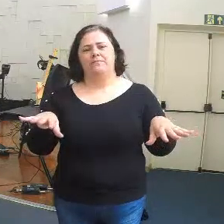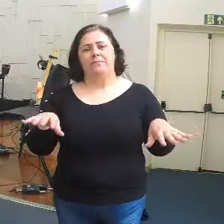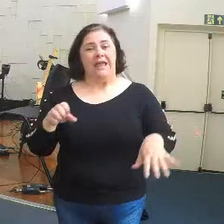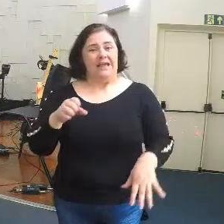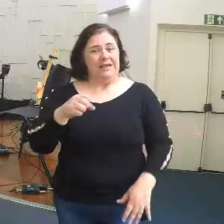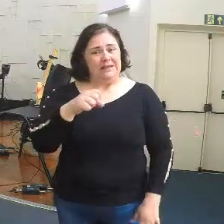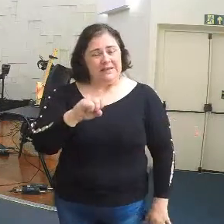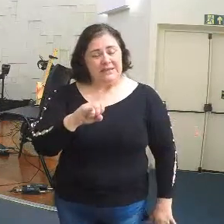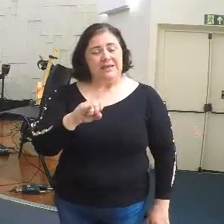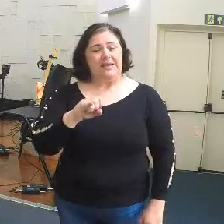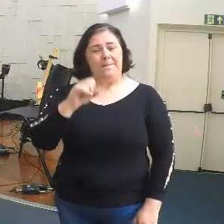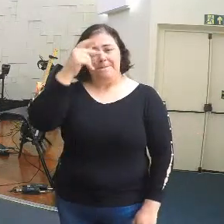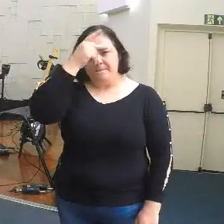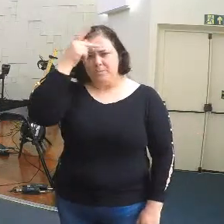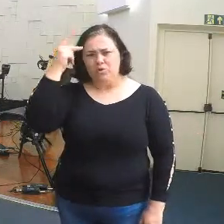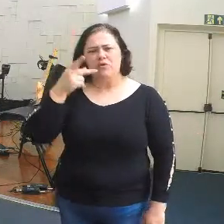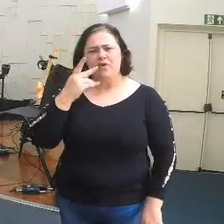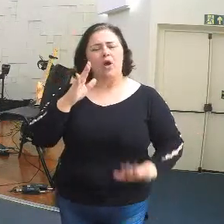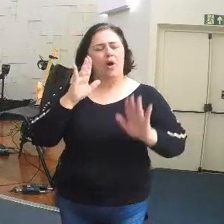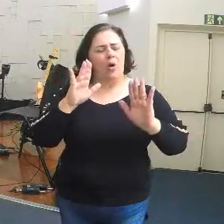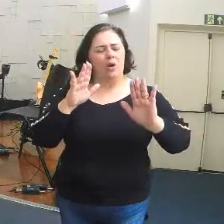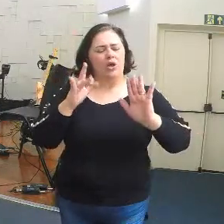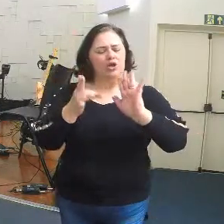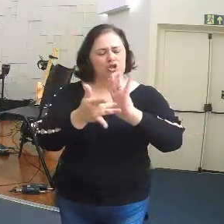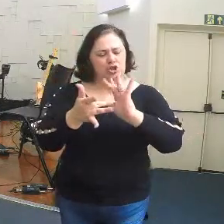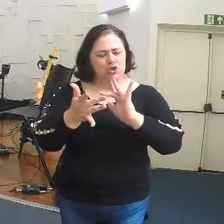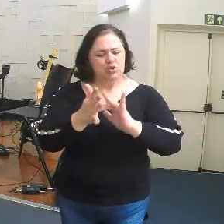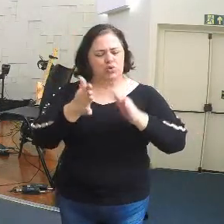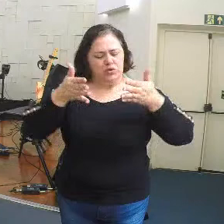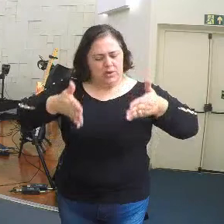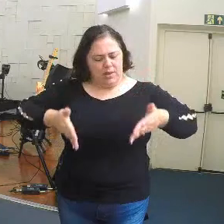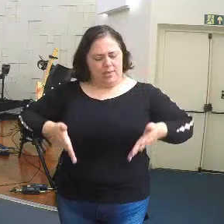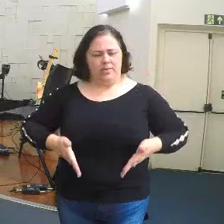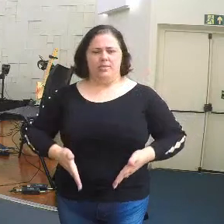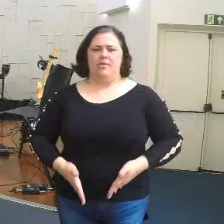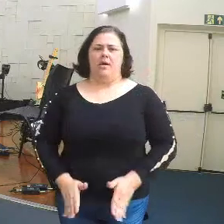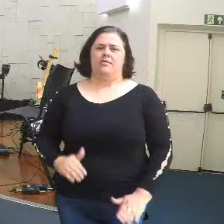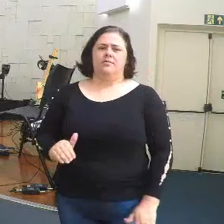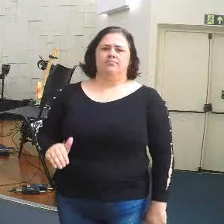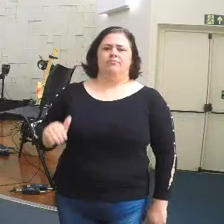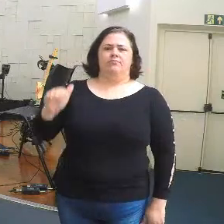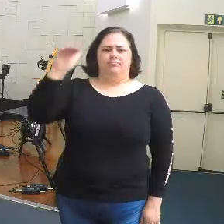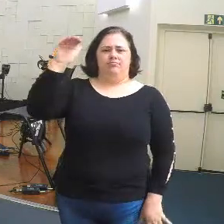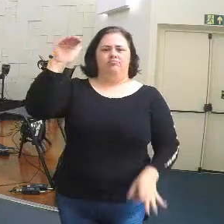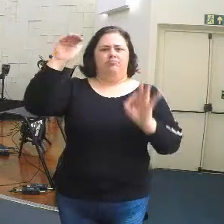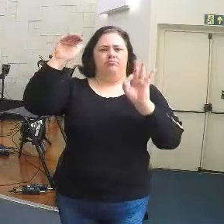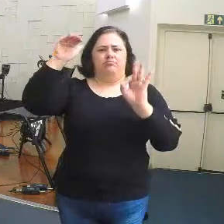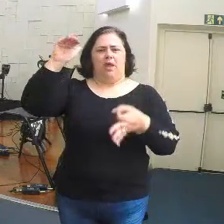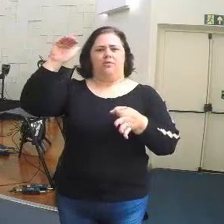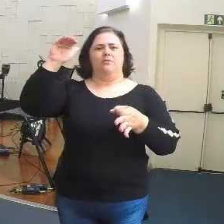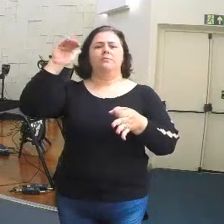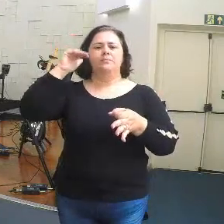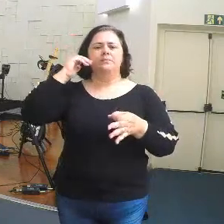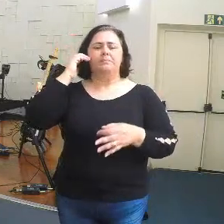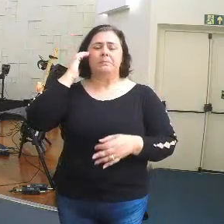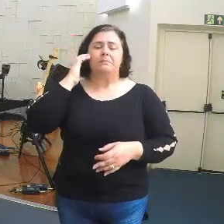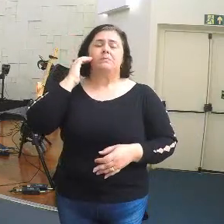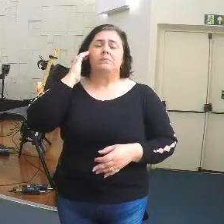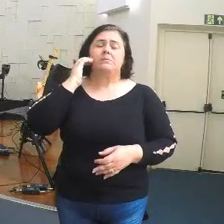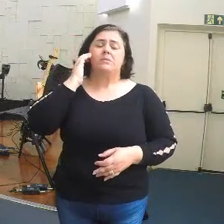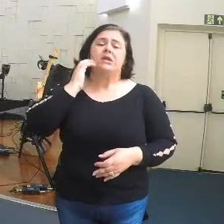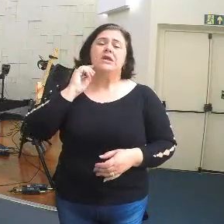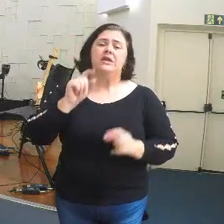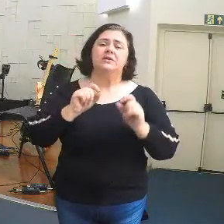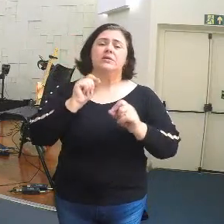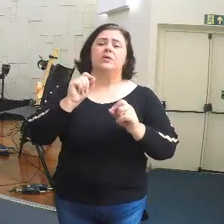Deus. Nada mais objetivo, mais direto, mais claro do que isso. Esse de